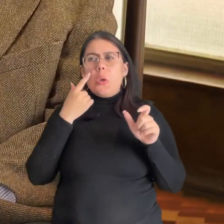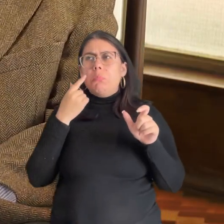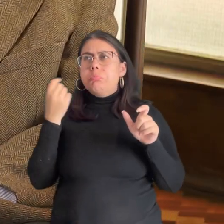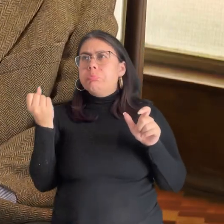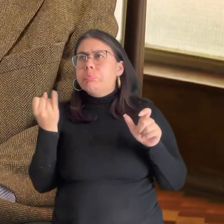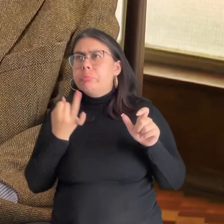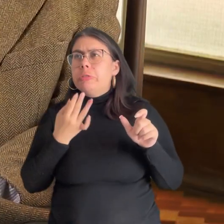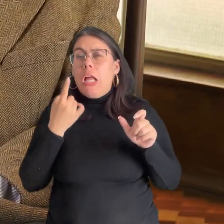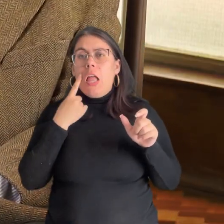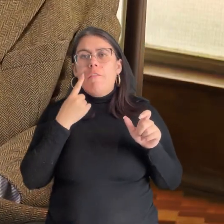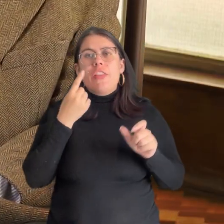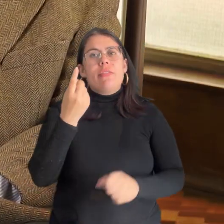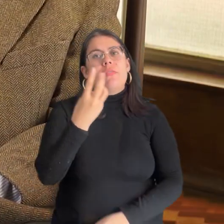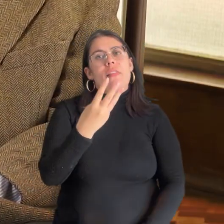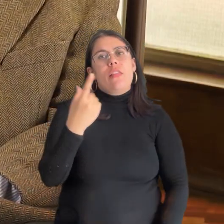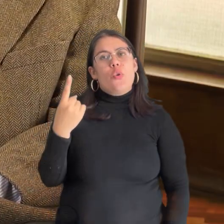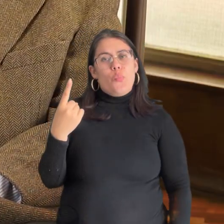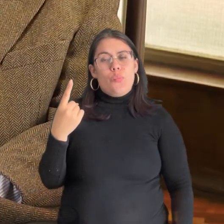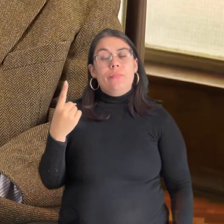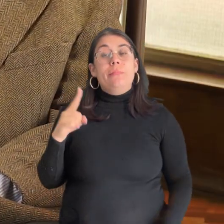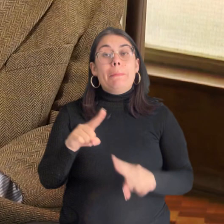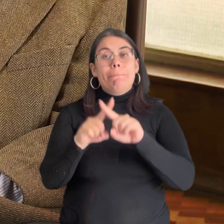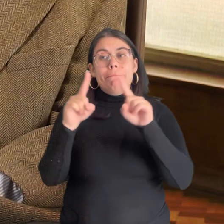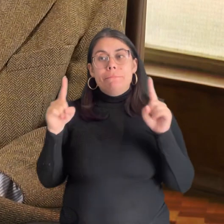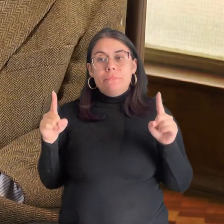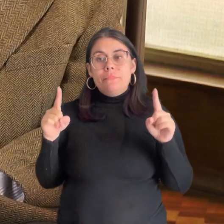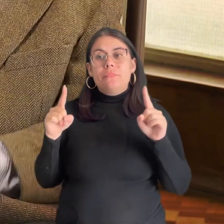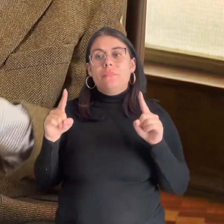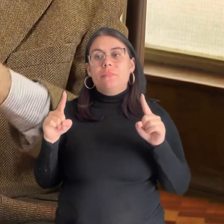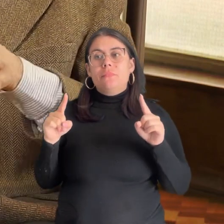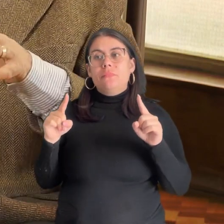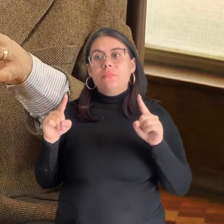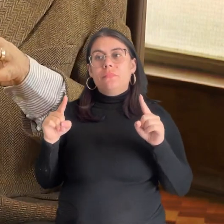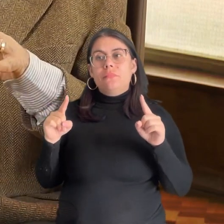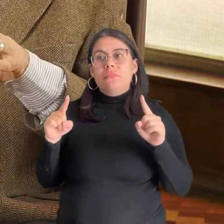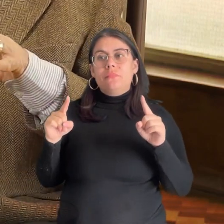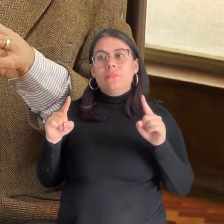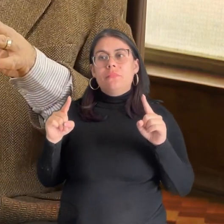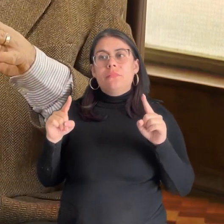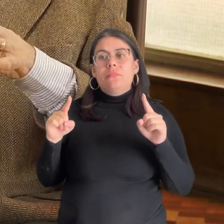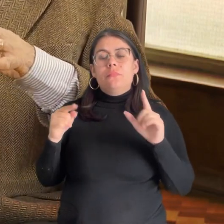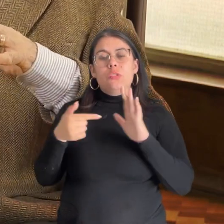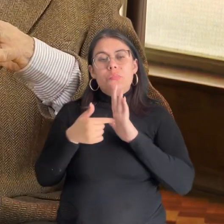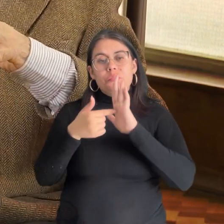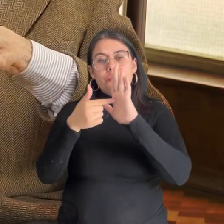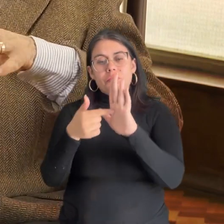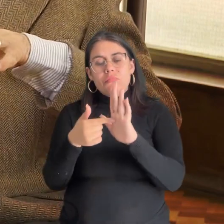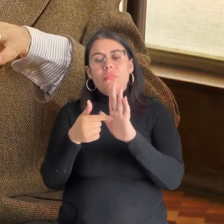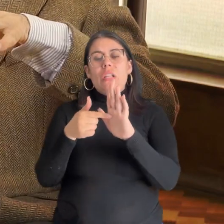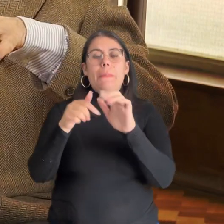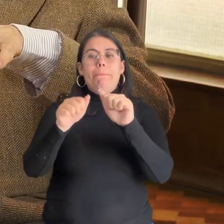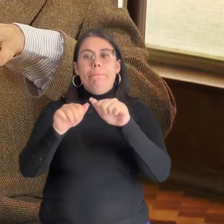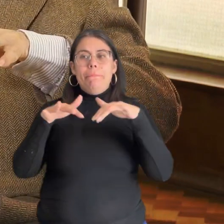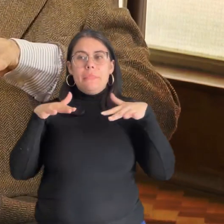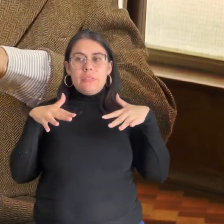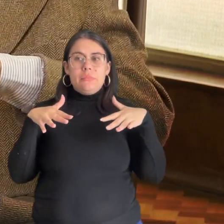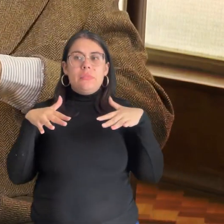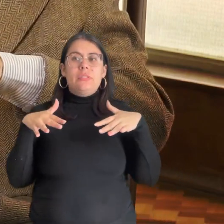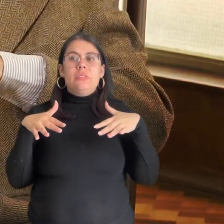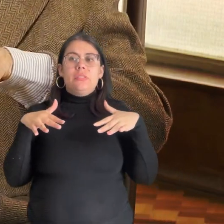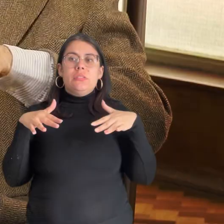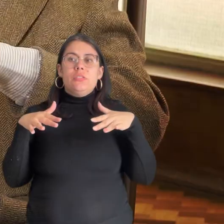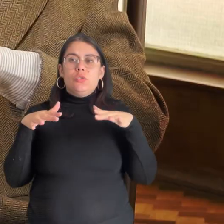contei 31. Mas isso revelou a relação entre